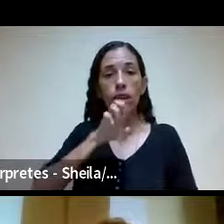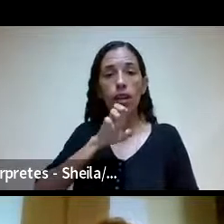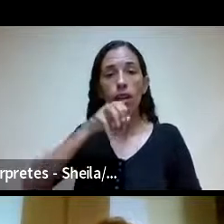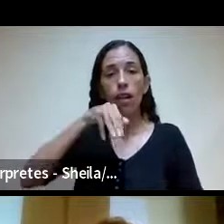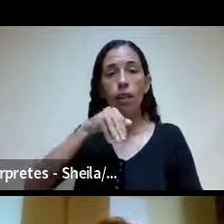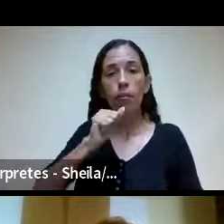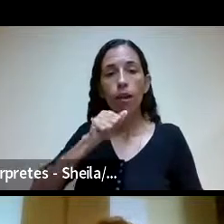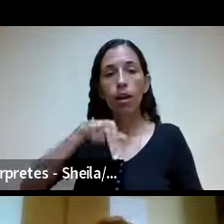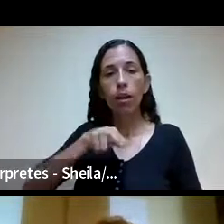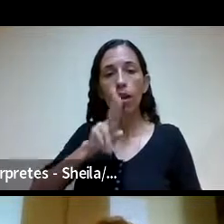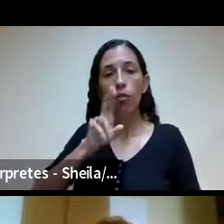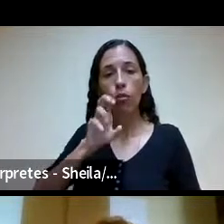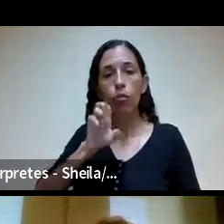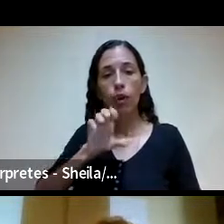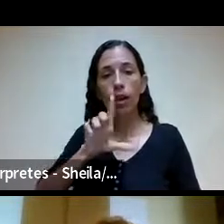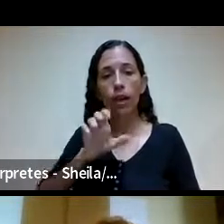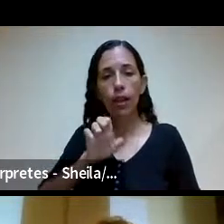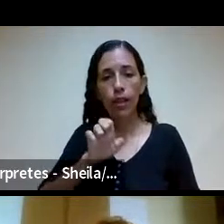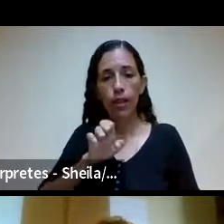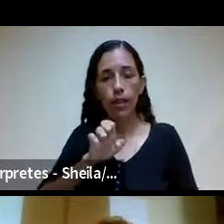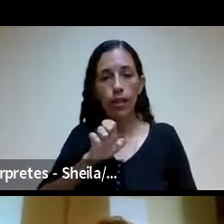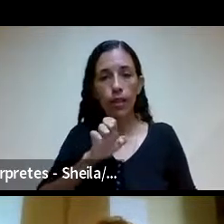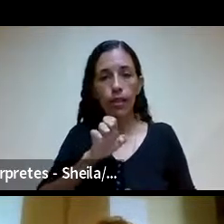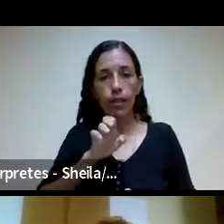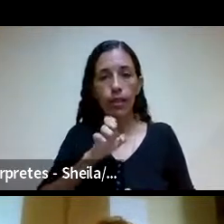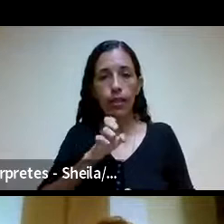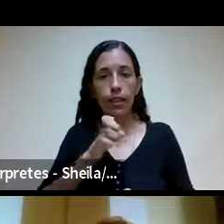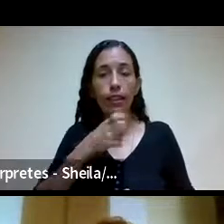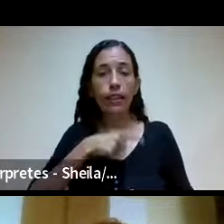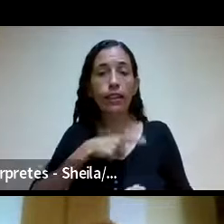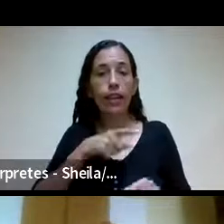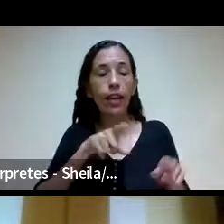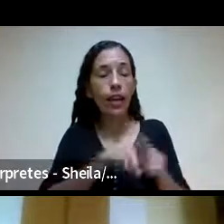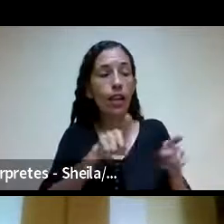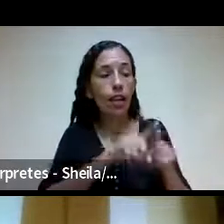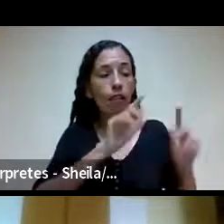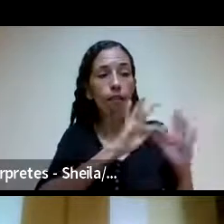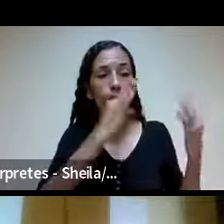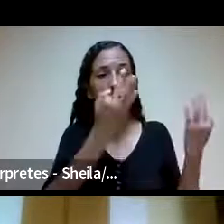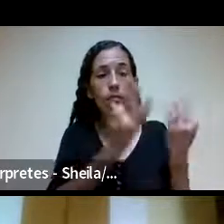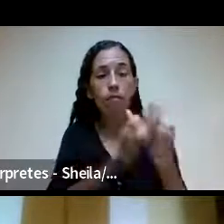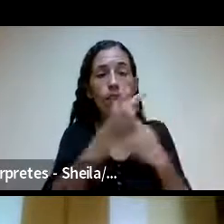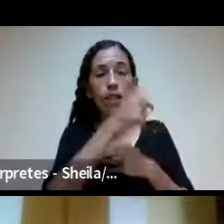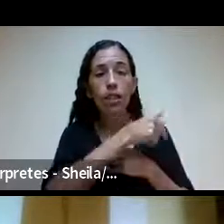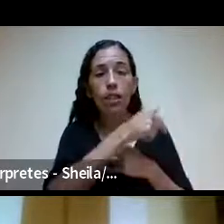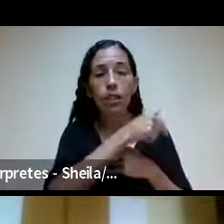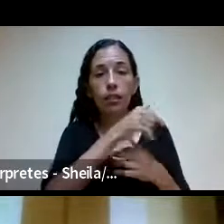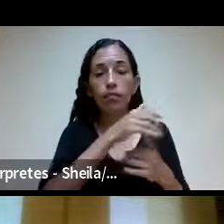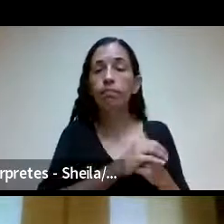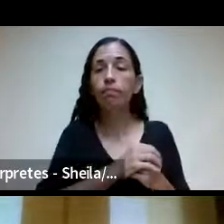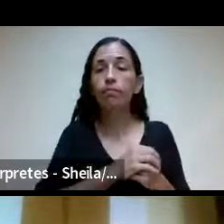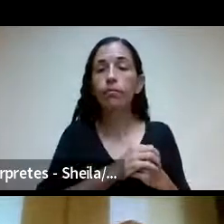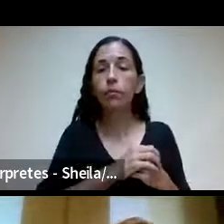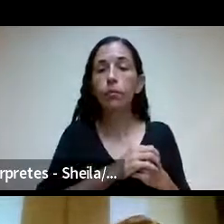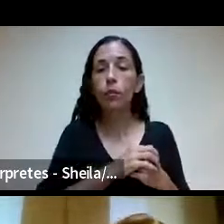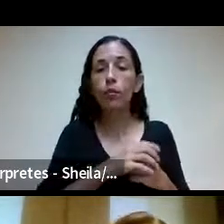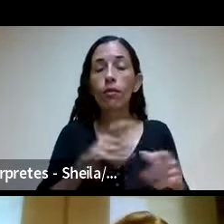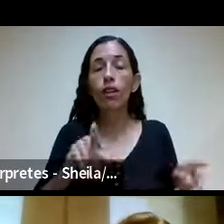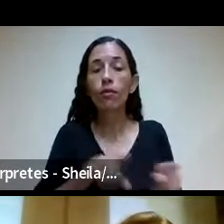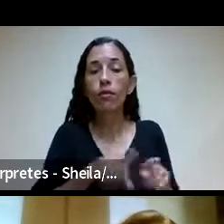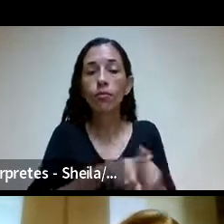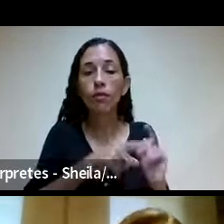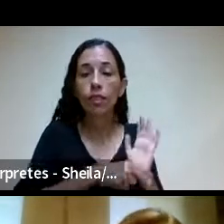do prefeito eleito, do recorrido, do Valdenício, e é agente de campanha dele. Então, nesse vídeo aparece